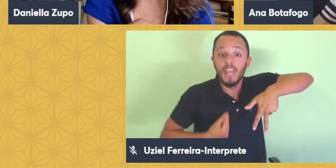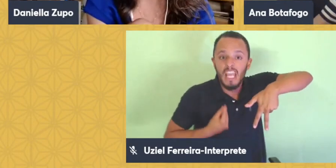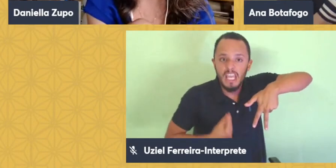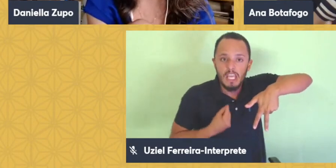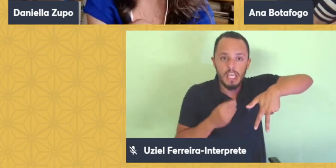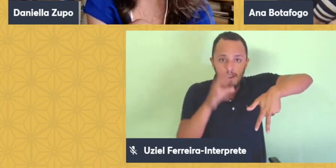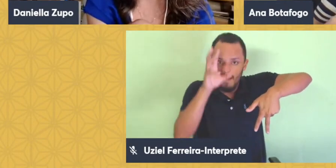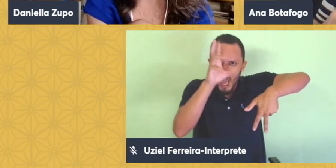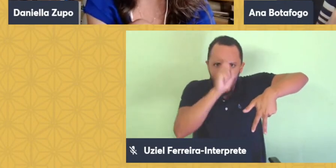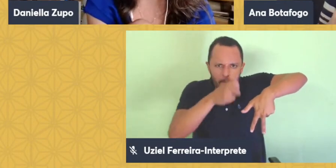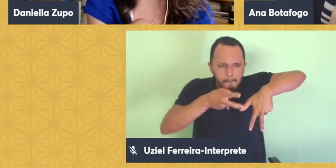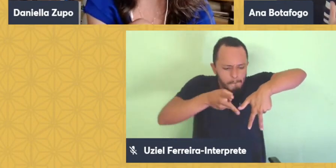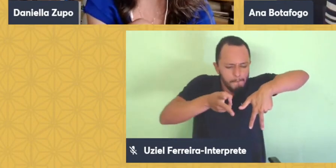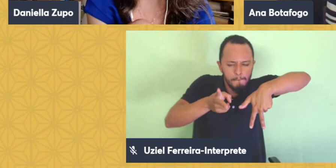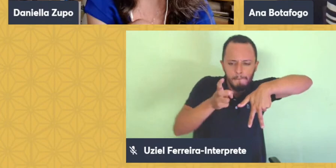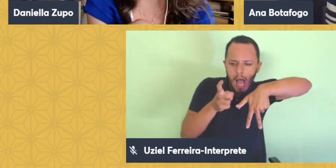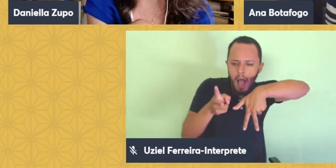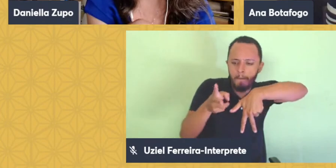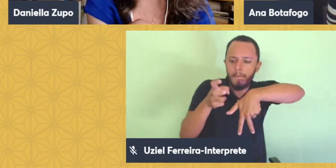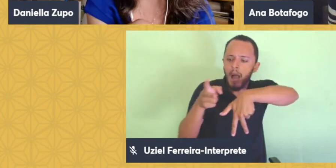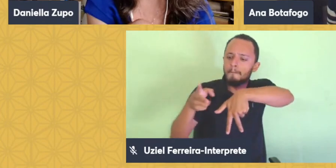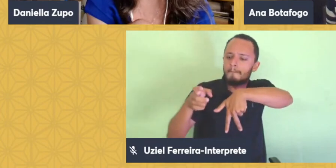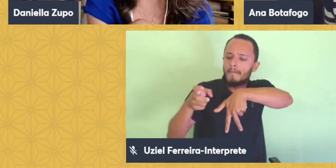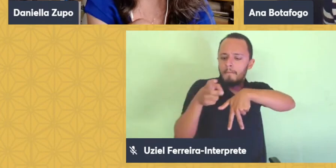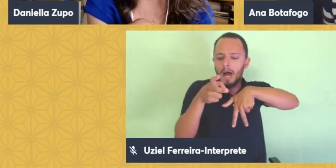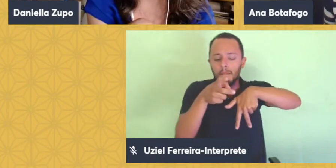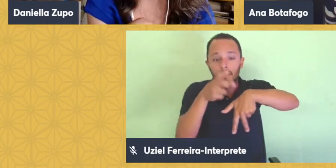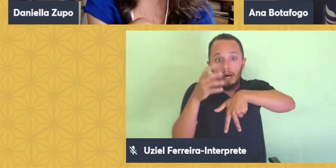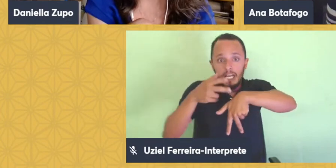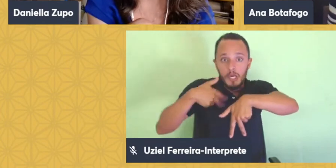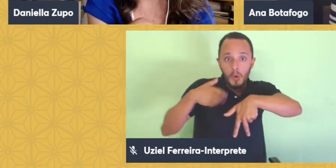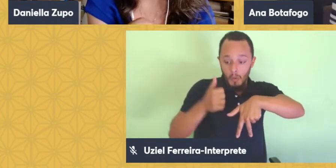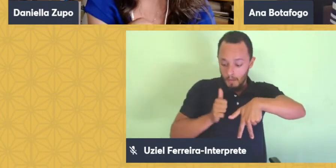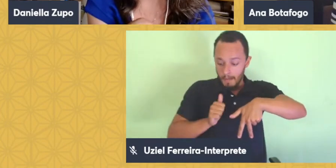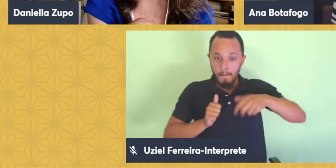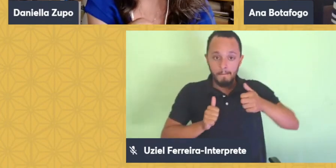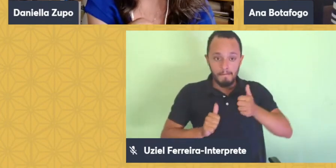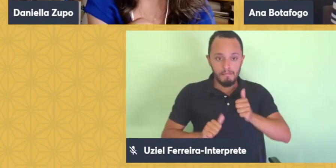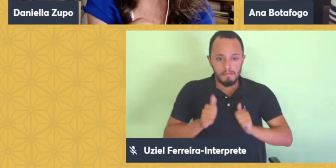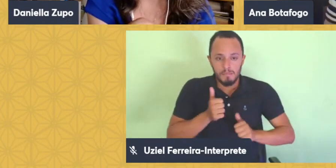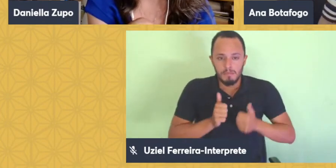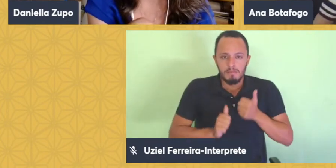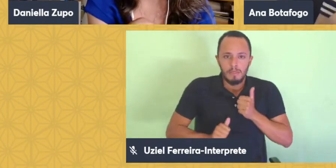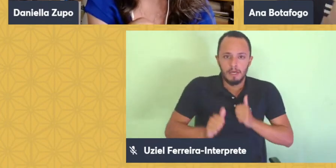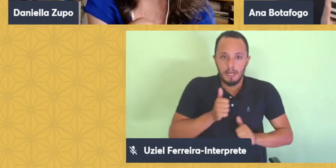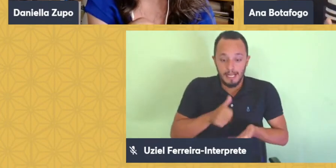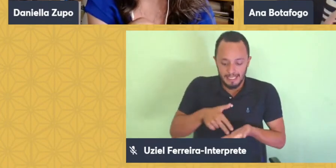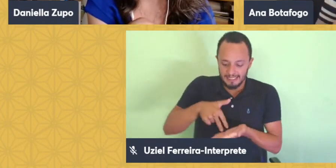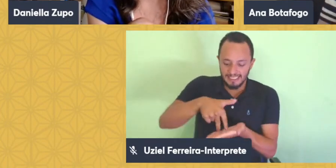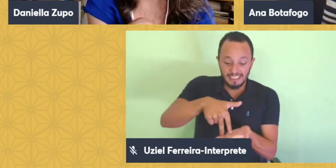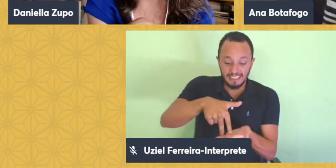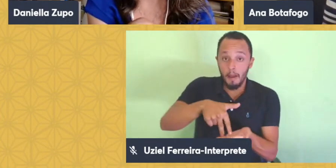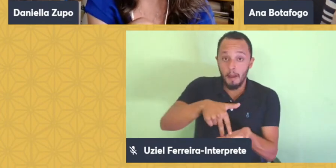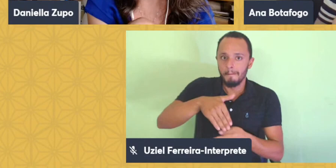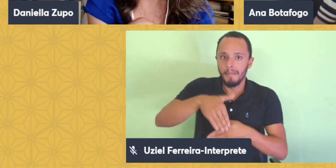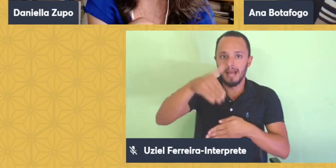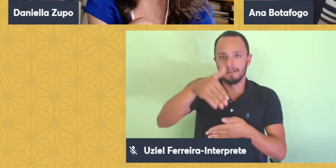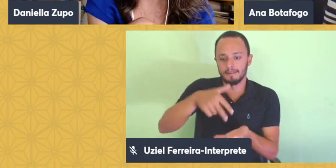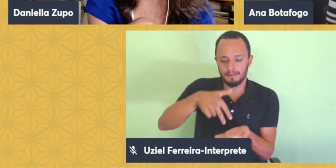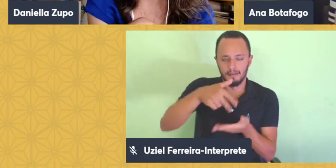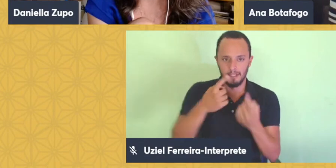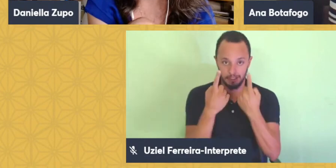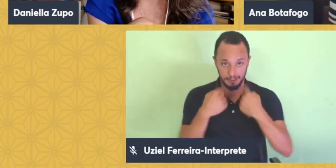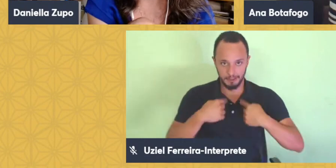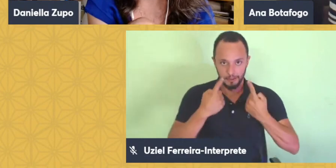que aprendeu a se manifestar cada vez mais através de quer dizer o essa dança ou esse